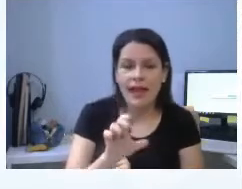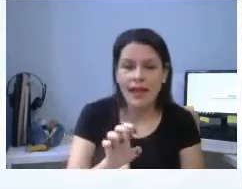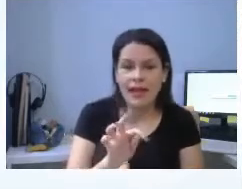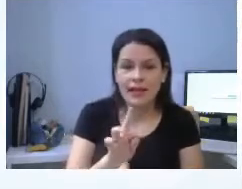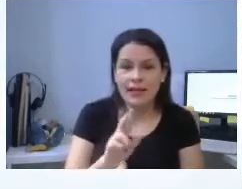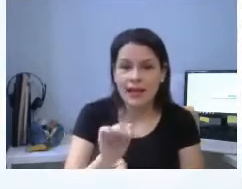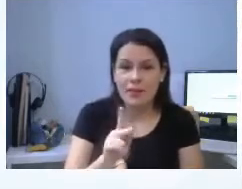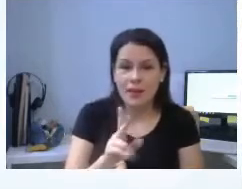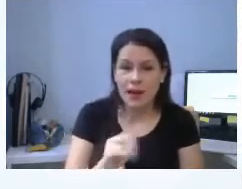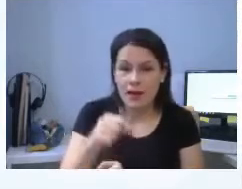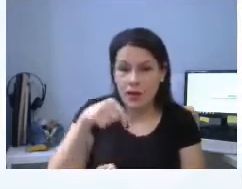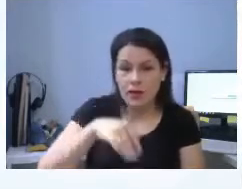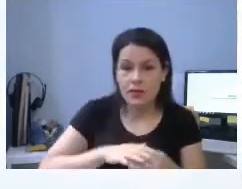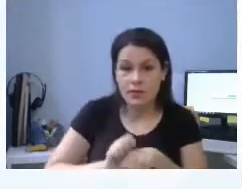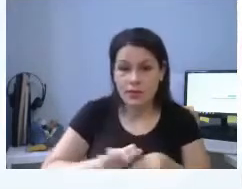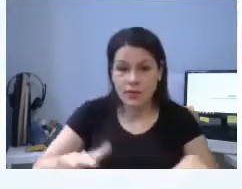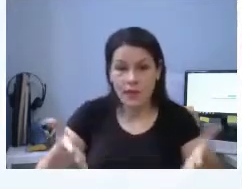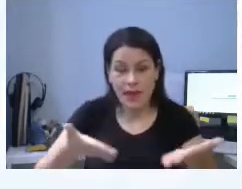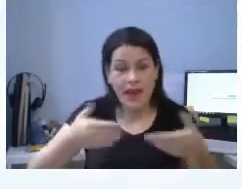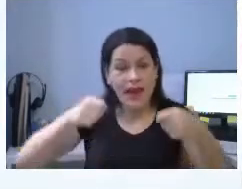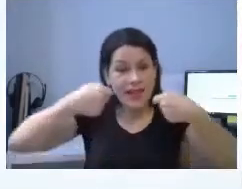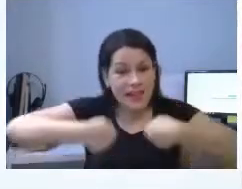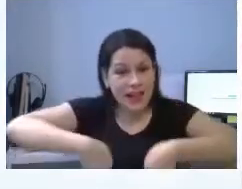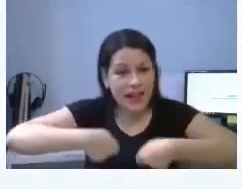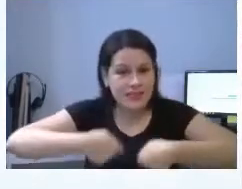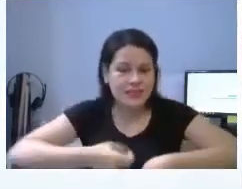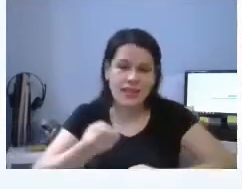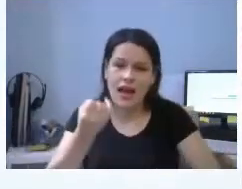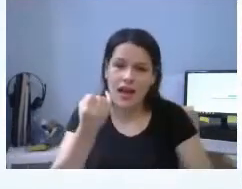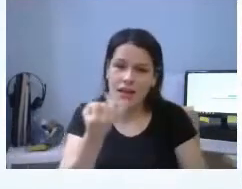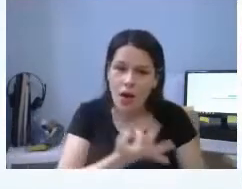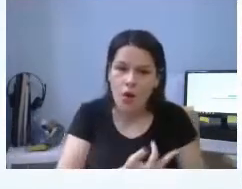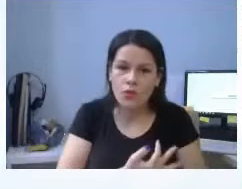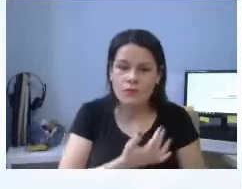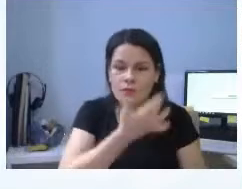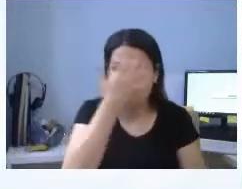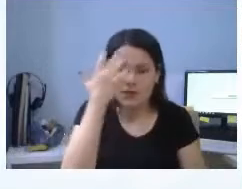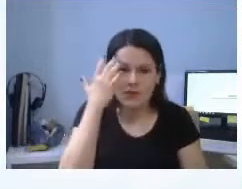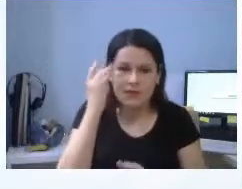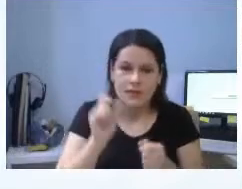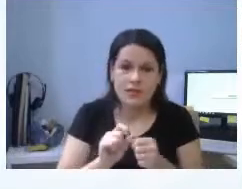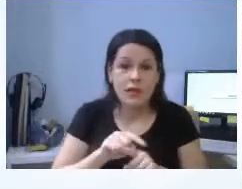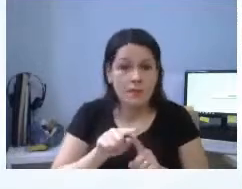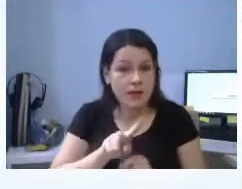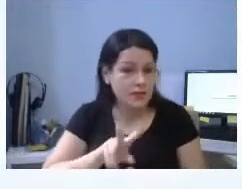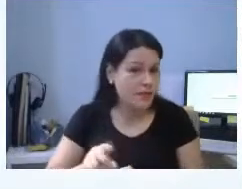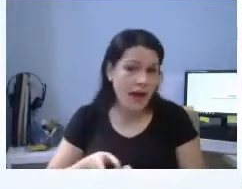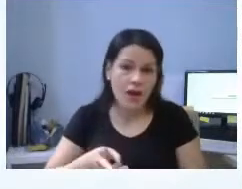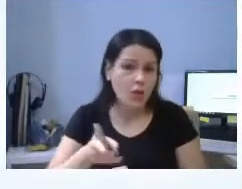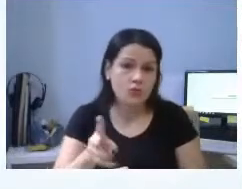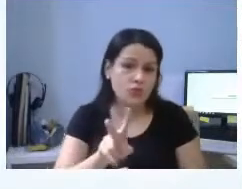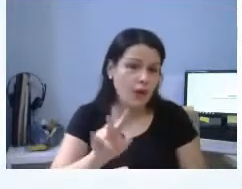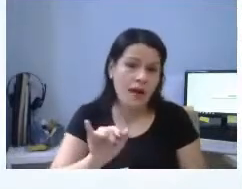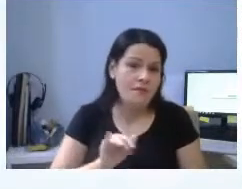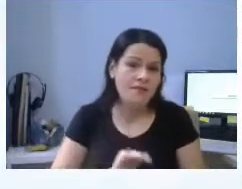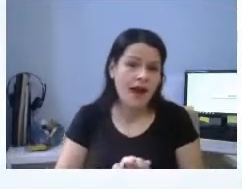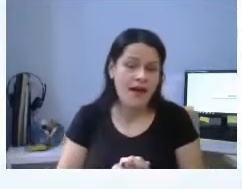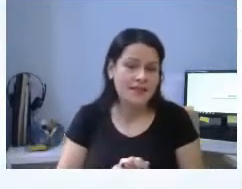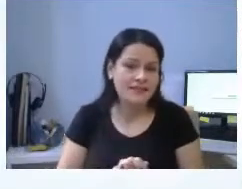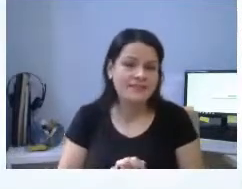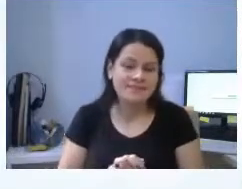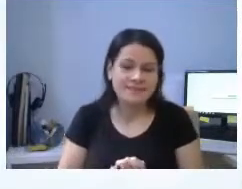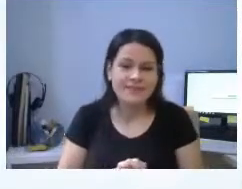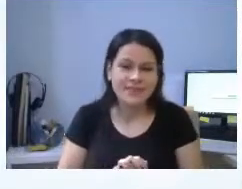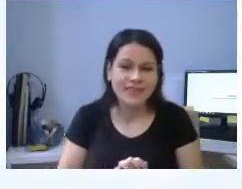pandemia está sendo necessário em alguns pontos, mas ele vai perpetuar, ele vai porque ele